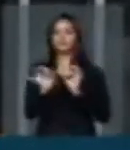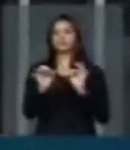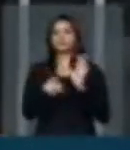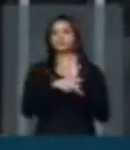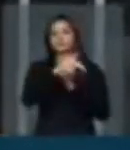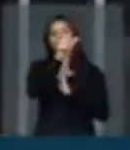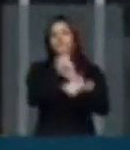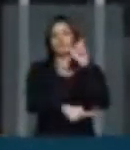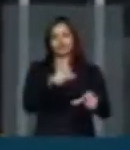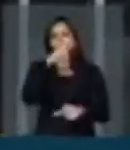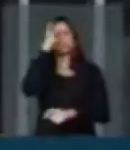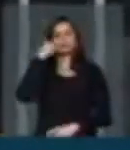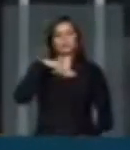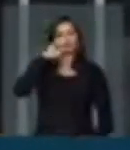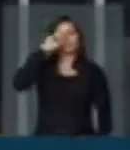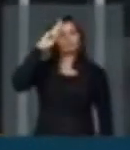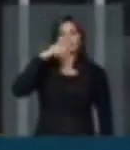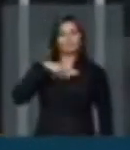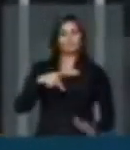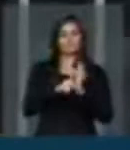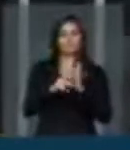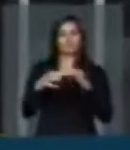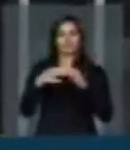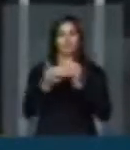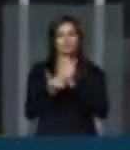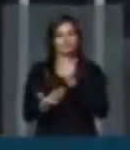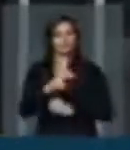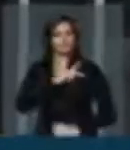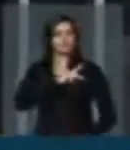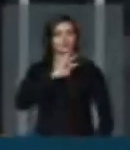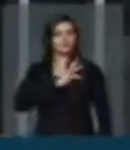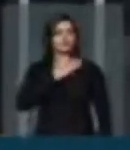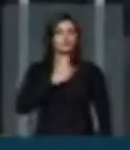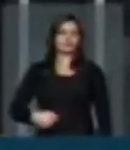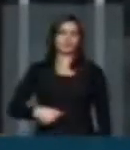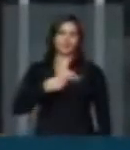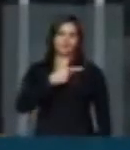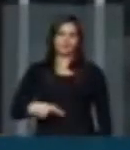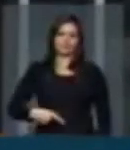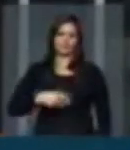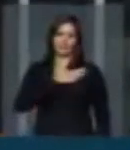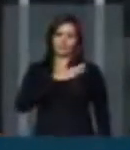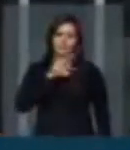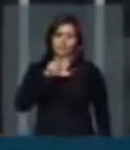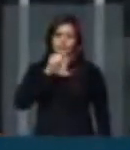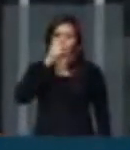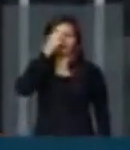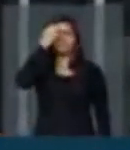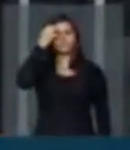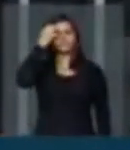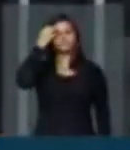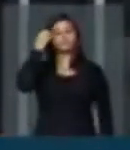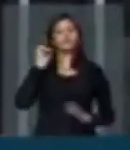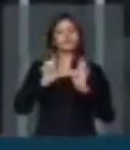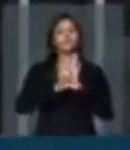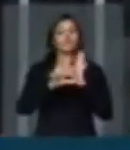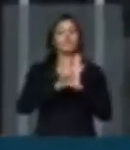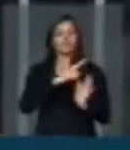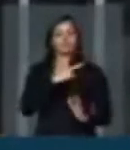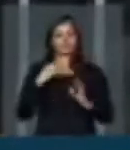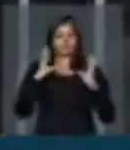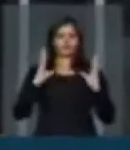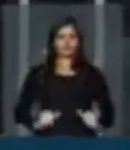na época, comandavam a cúpula do Partido dos Trabalhadores e o governo de então do presidente Lula. Depois da lei do Ficha Limpa, que o